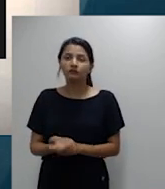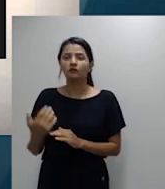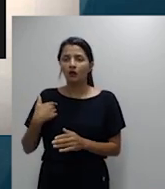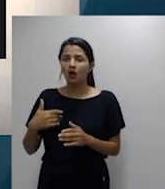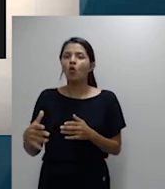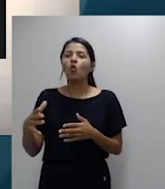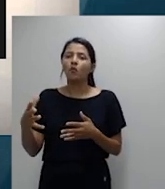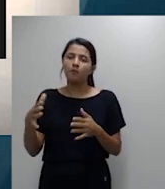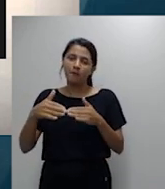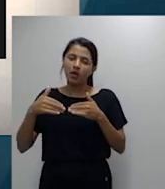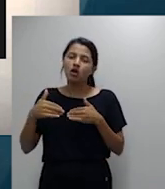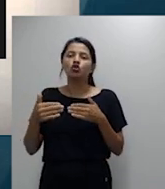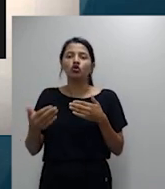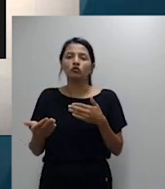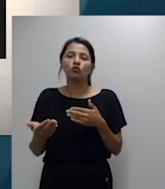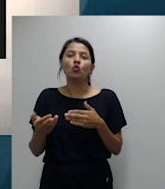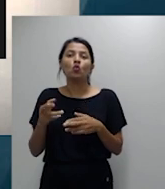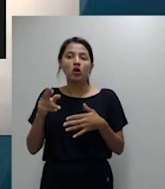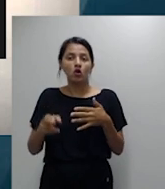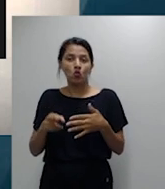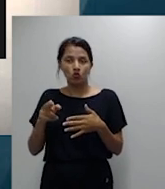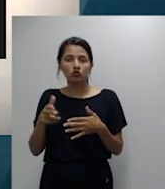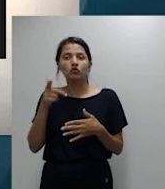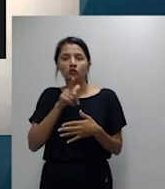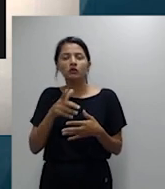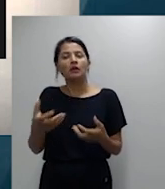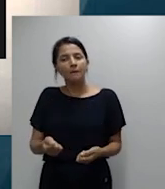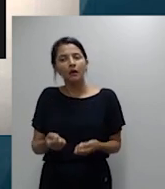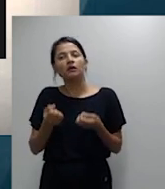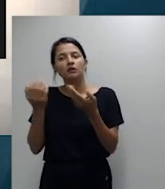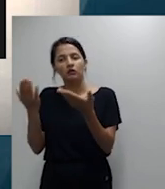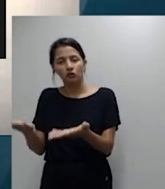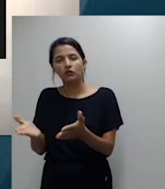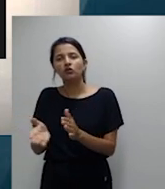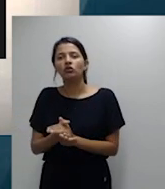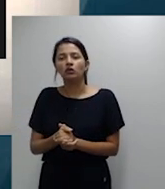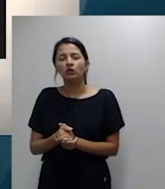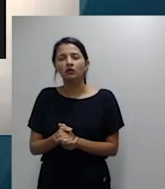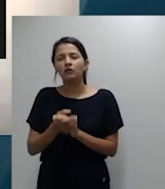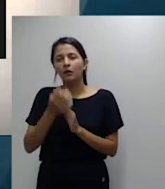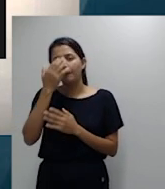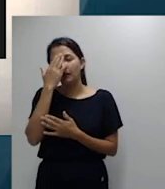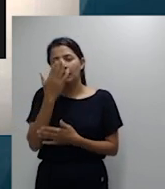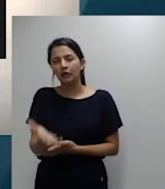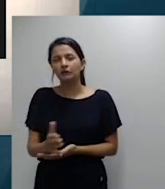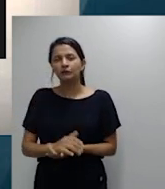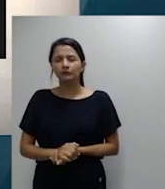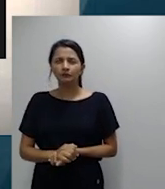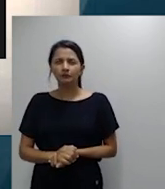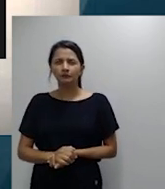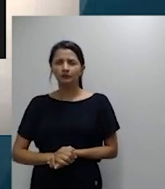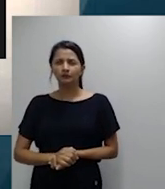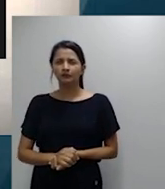dinheiro do recurso para que seja você conseguir a segurança Muito obrigado